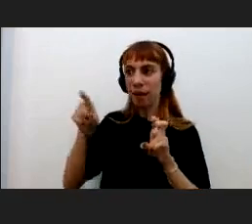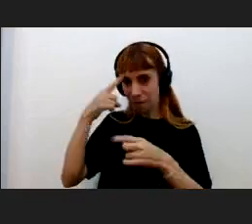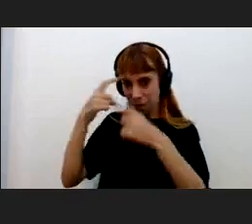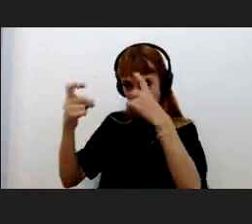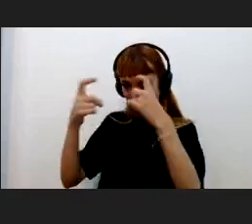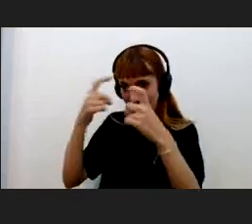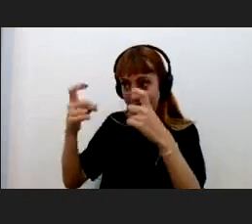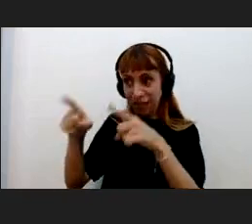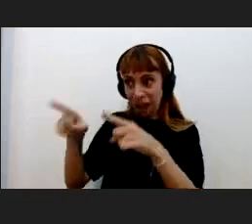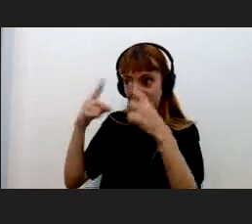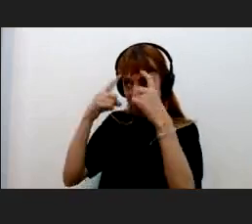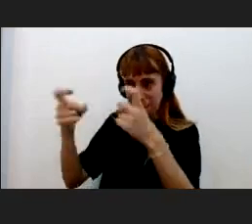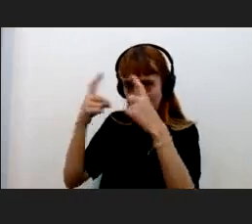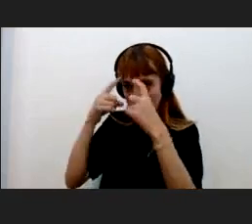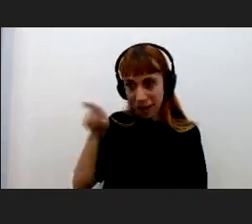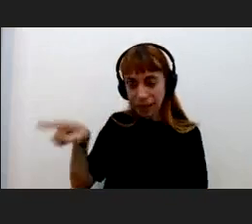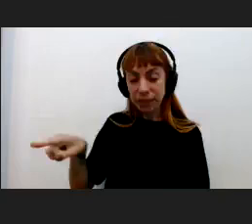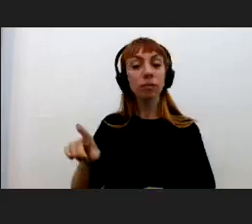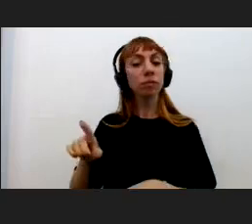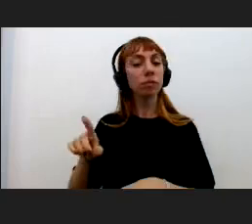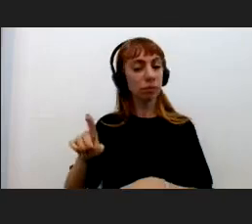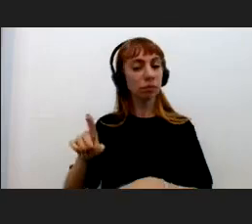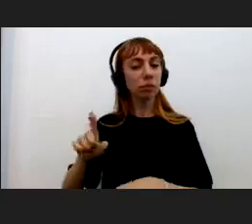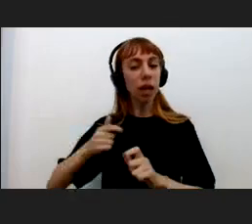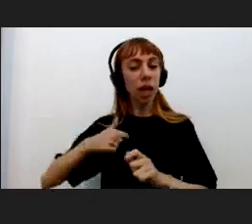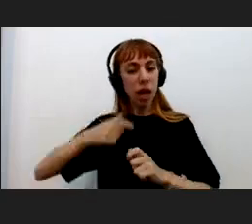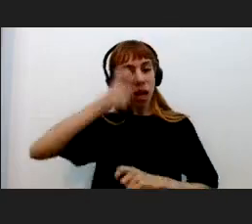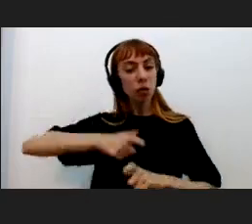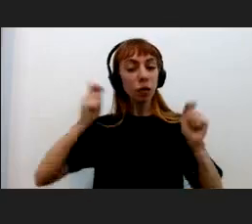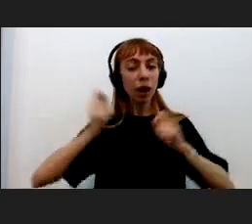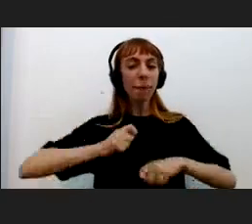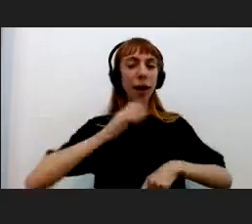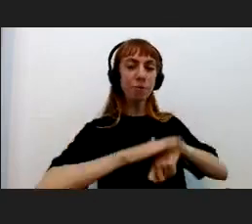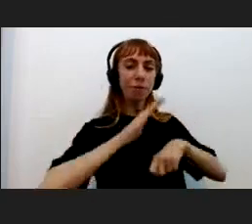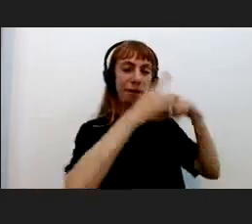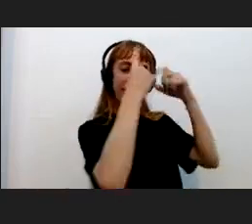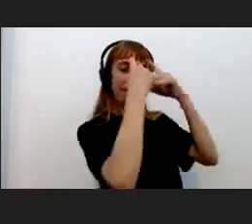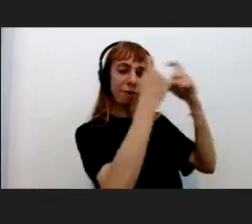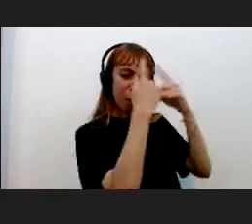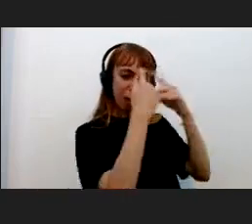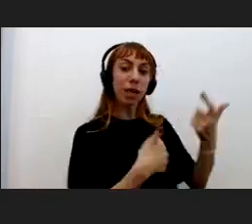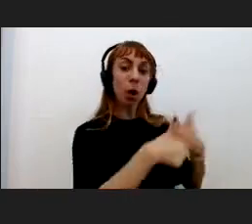de estar atento, reflexivo,